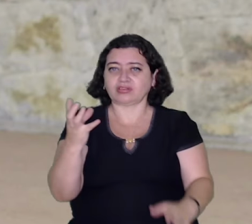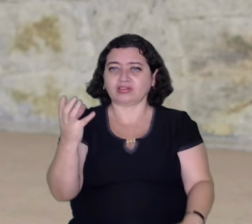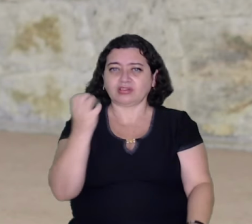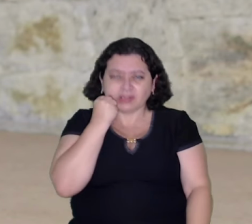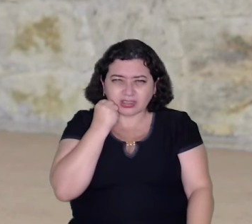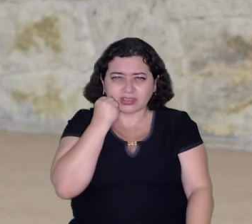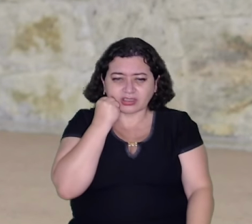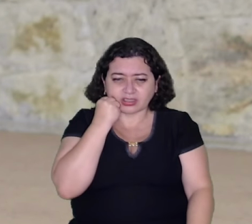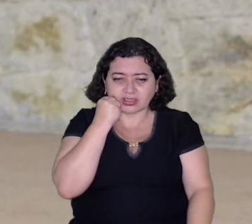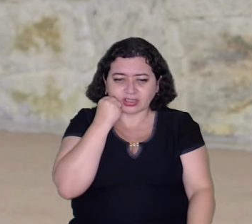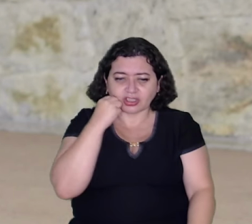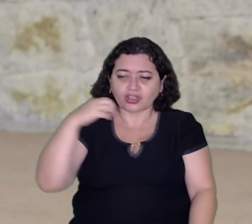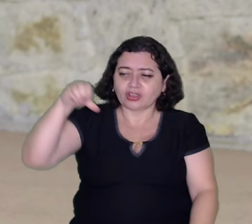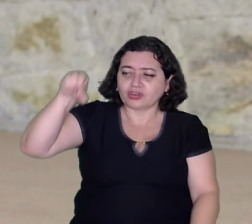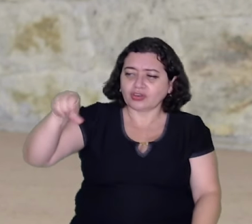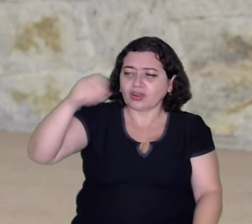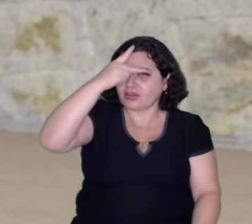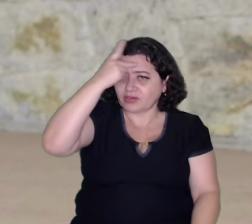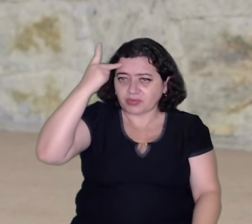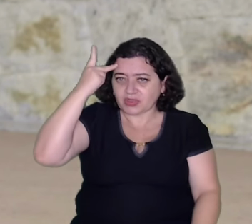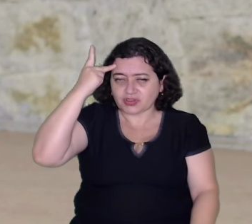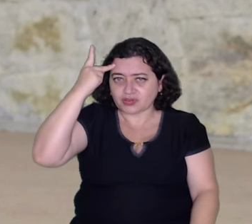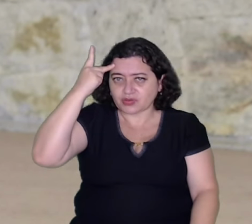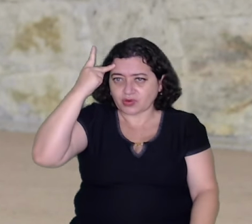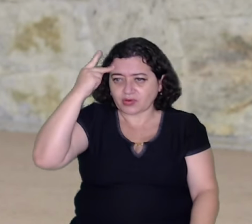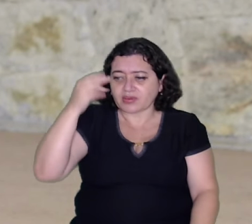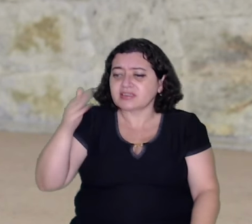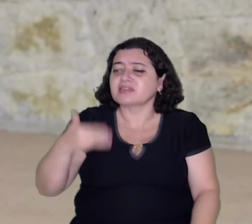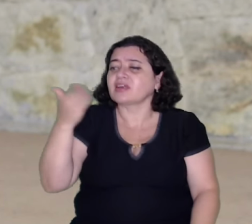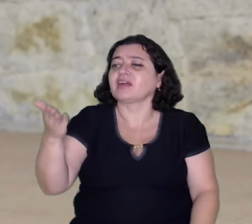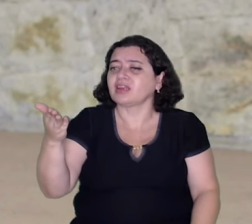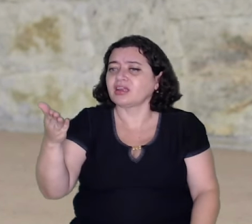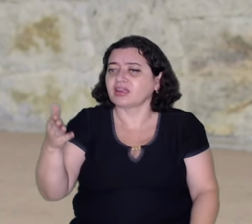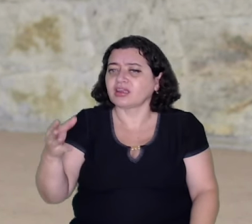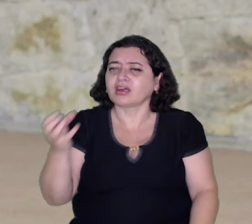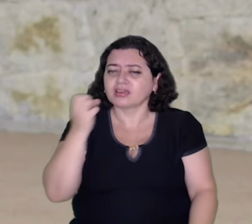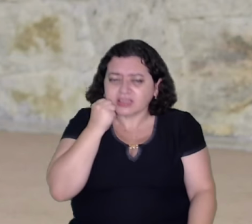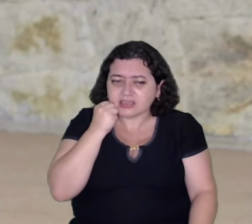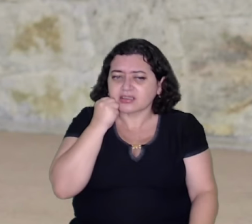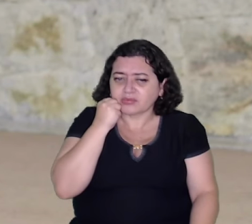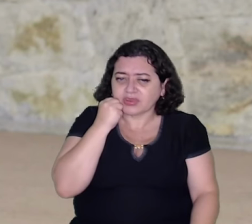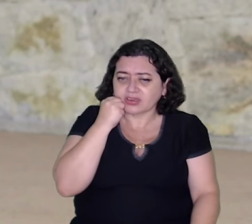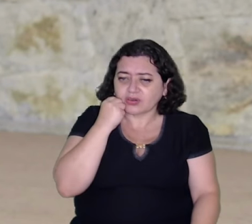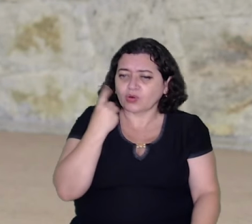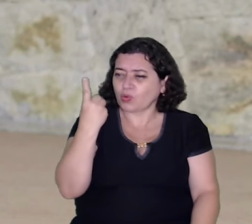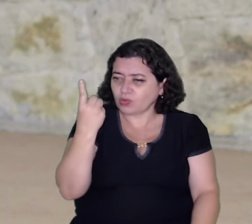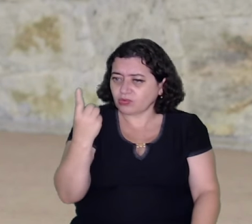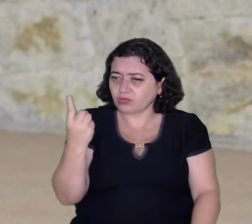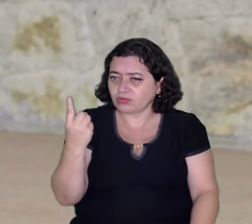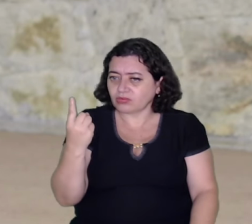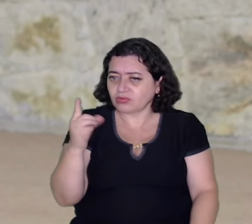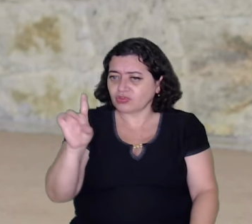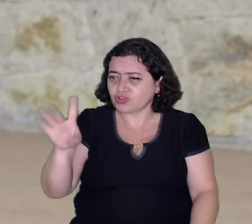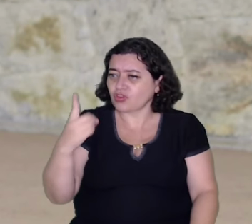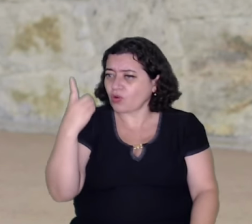Onde estão os outros nove? Não nos parece assim uma decepção de Jesus, né? Só um?